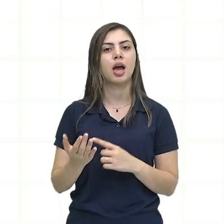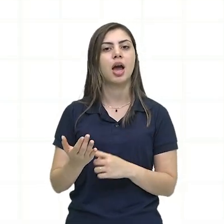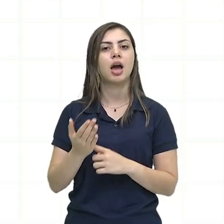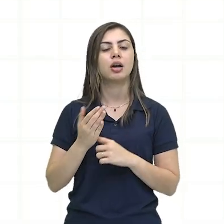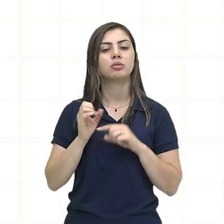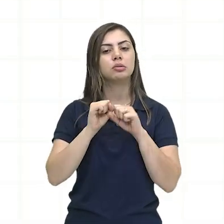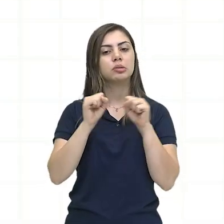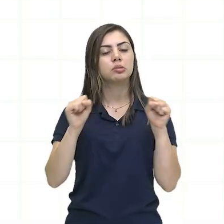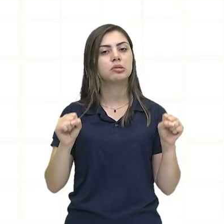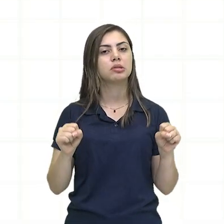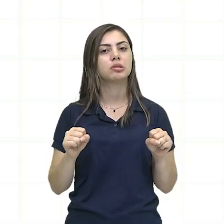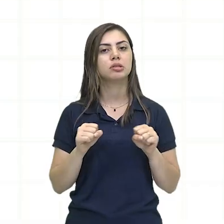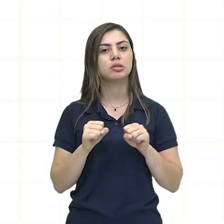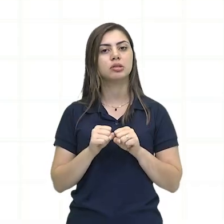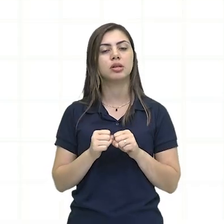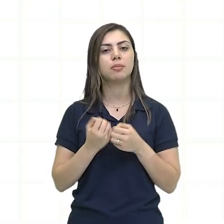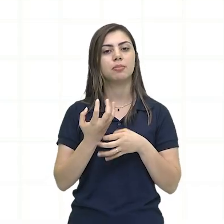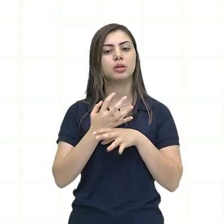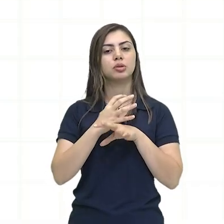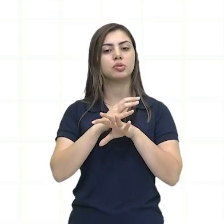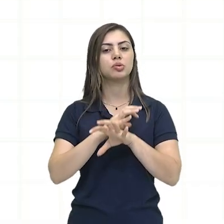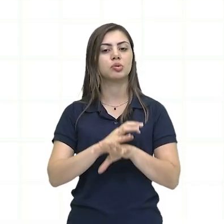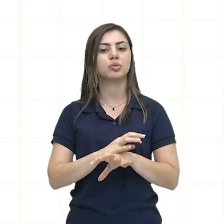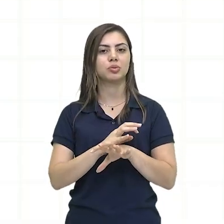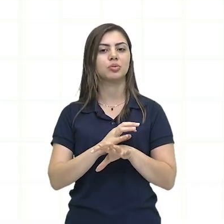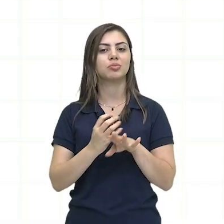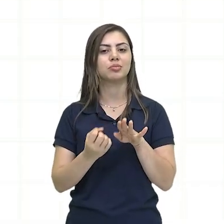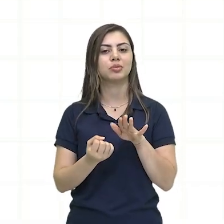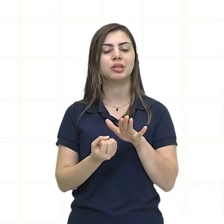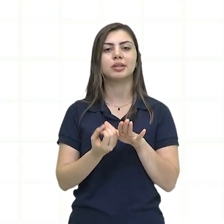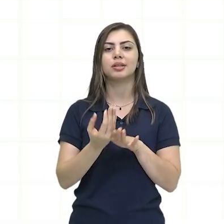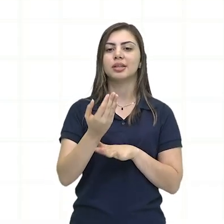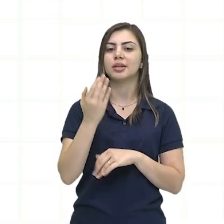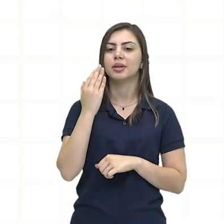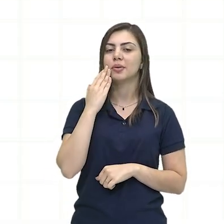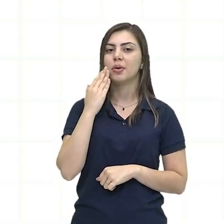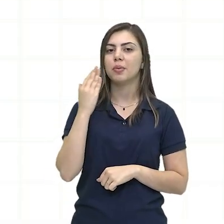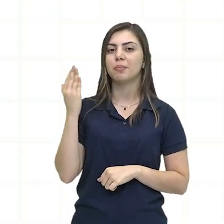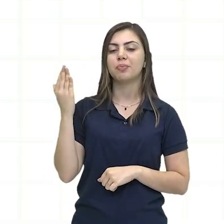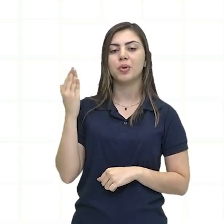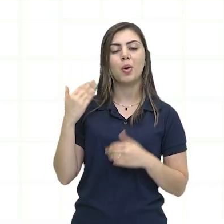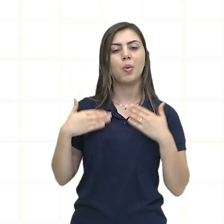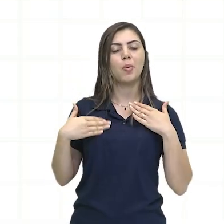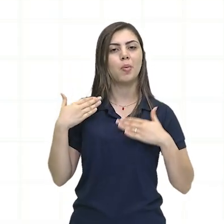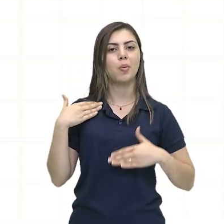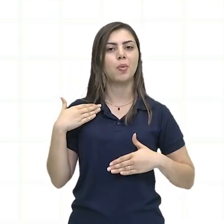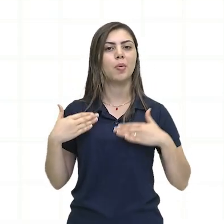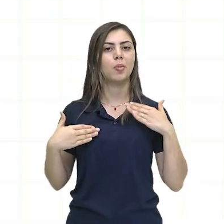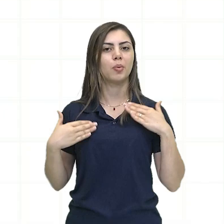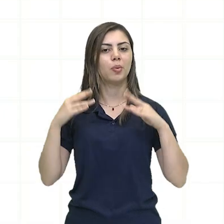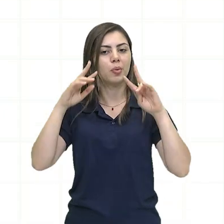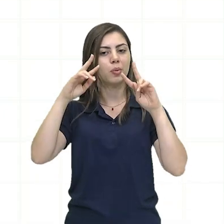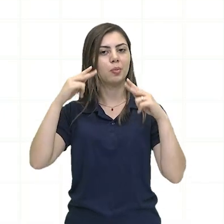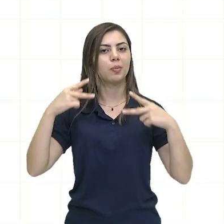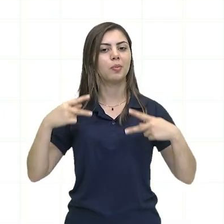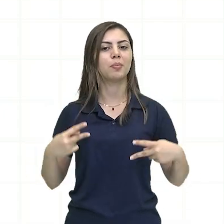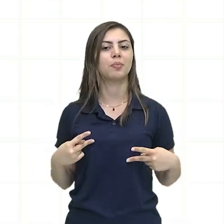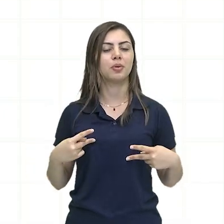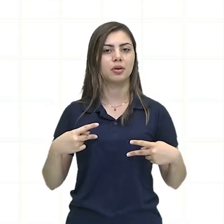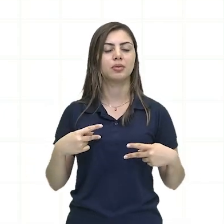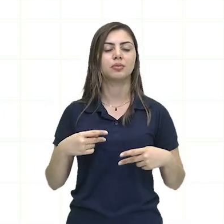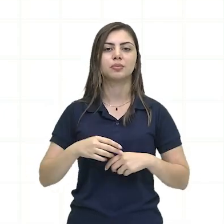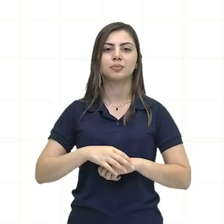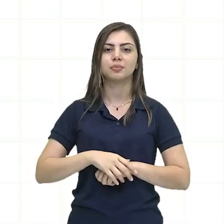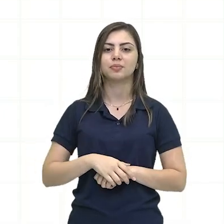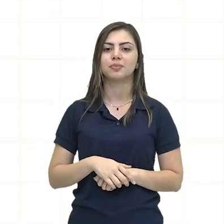sistema esquelético. E a união de todos esses ossos vai formar o sistema que vocês estão vendo aí, né, que é o